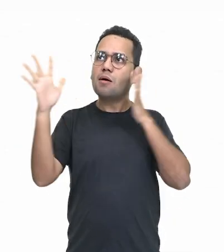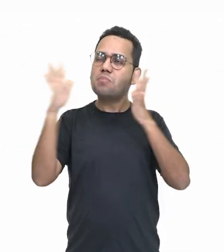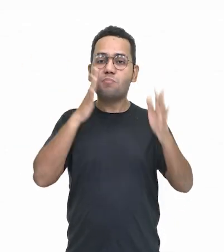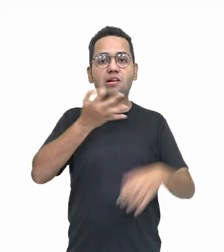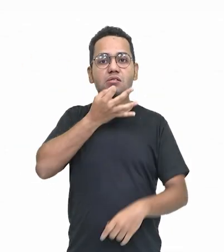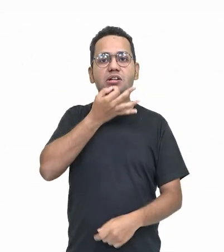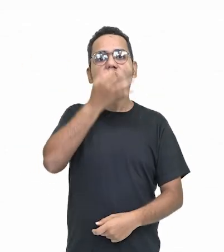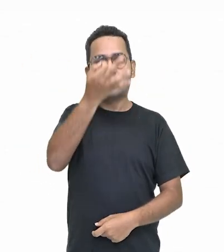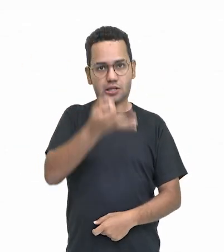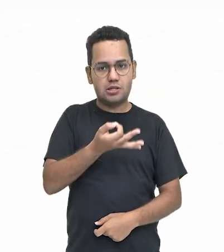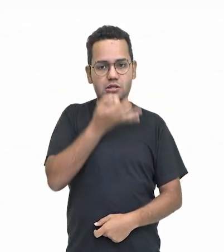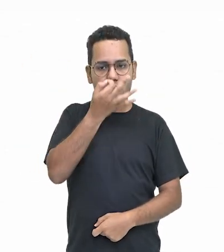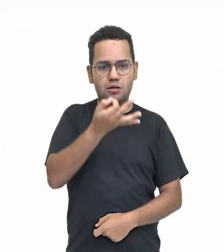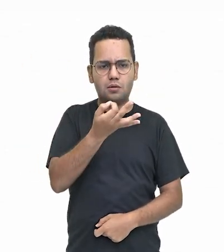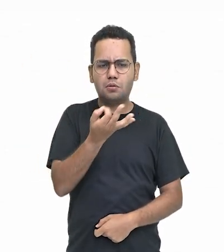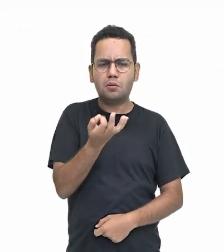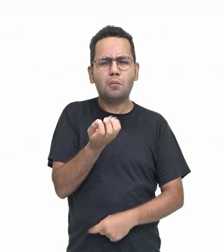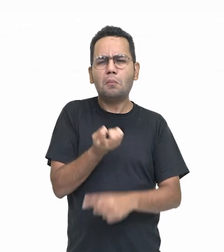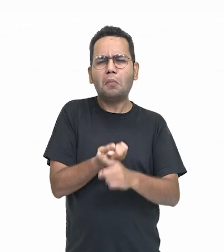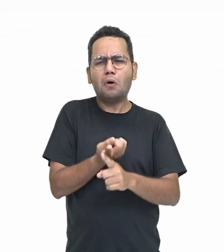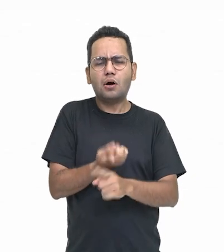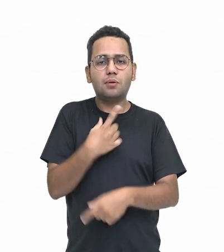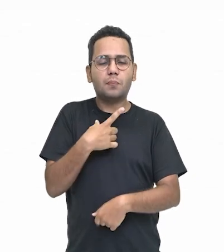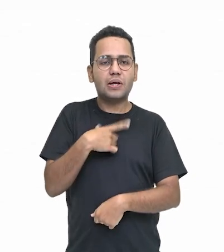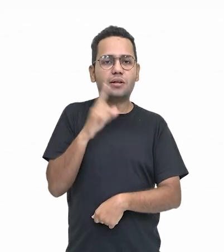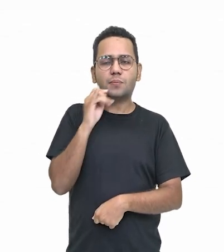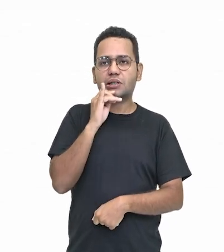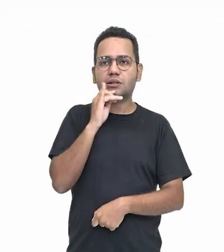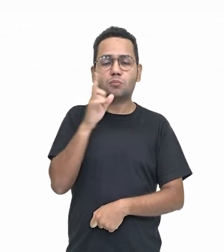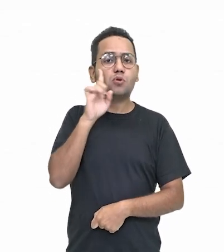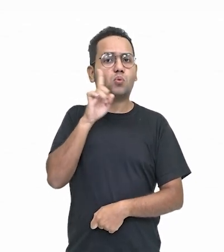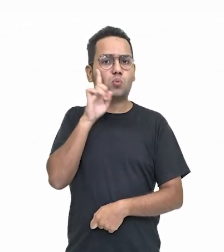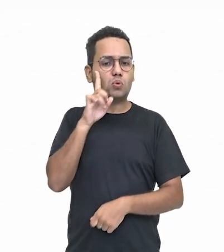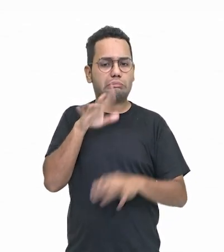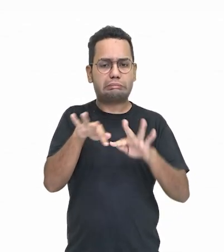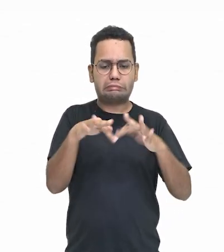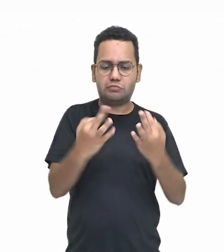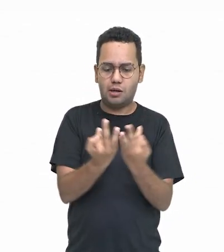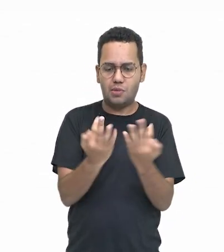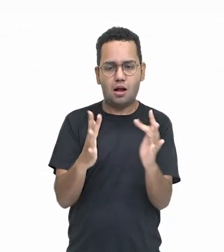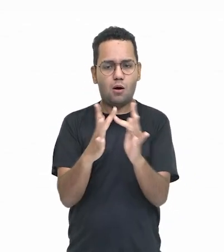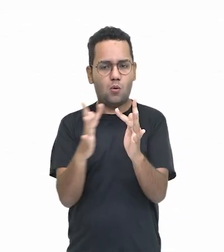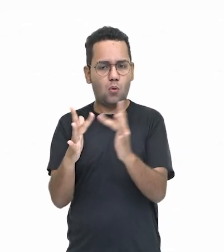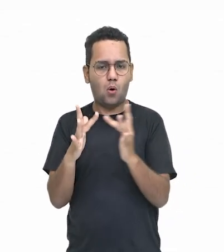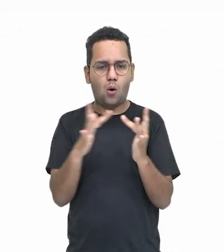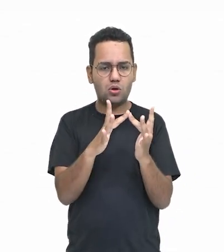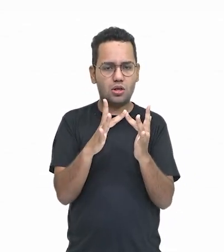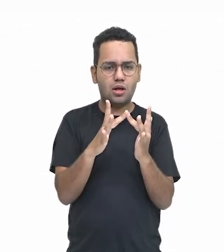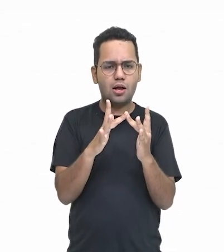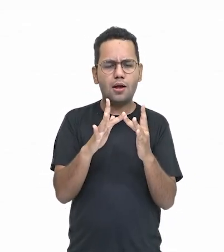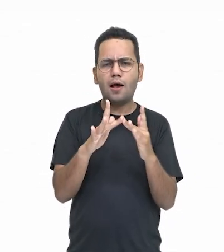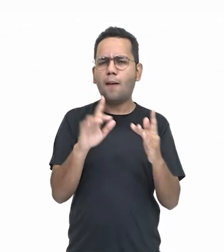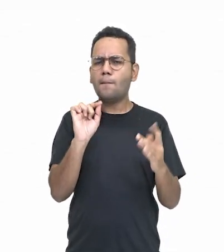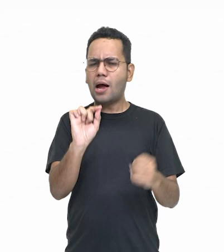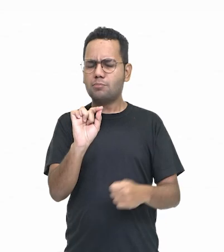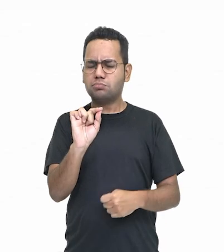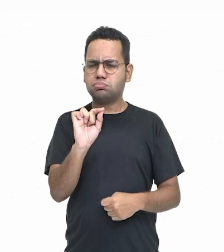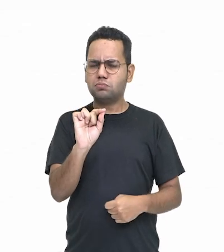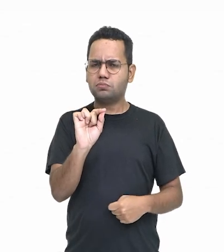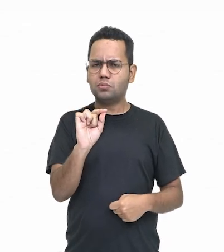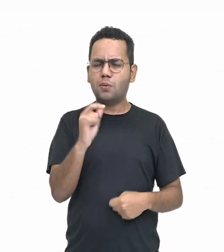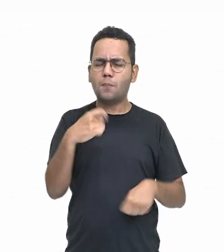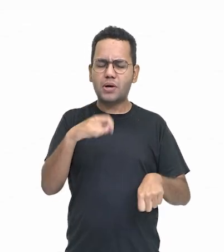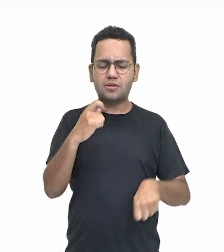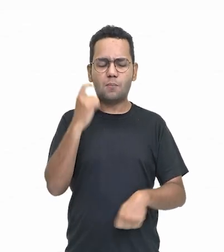pensamento, das rotinas familiares de nossa vida diária. Para quê? Para olhá-las com